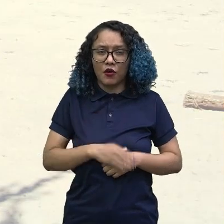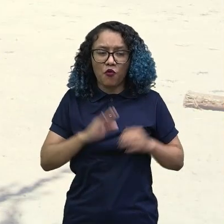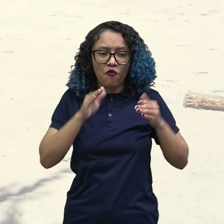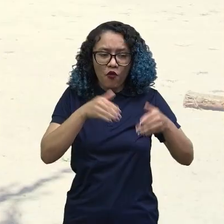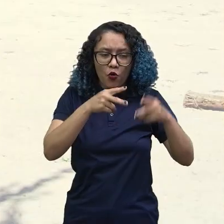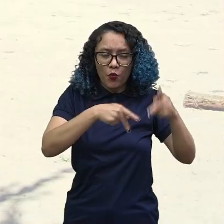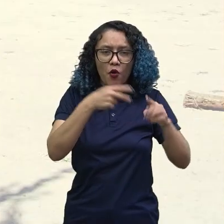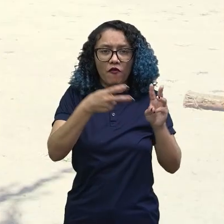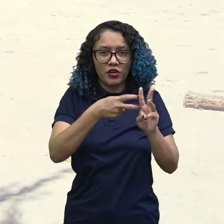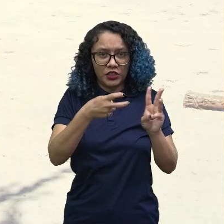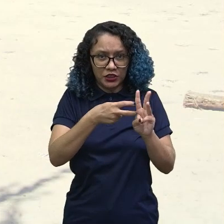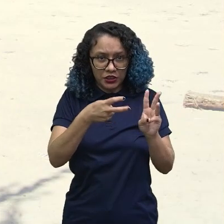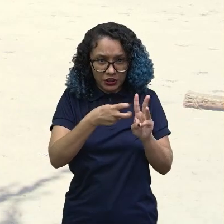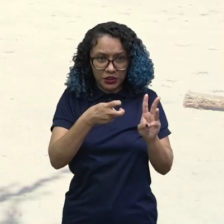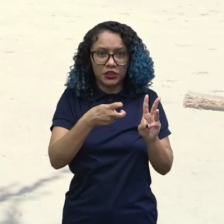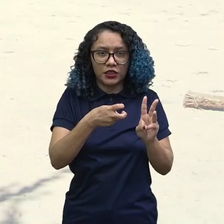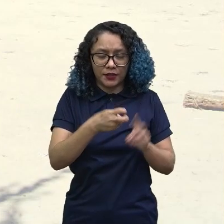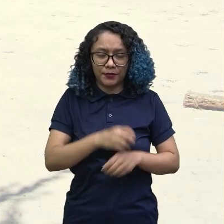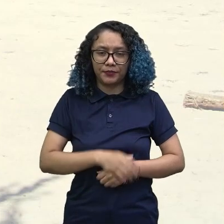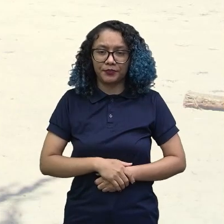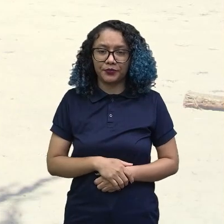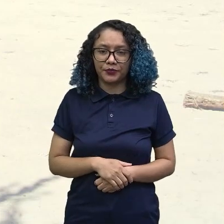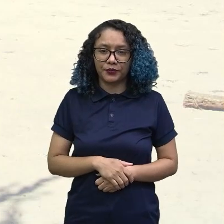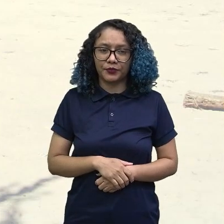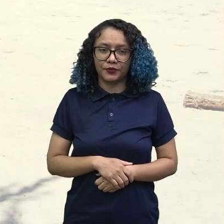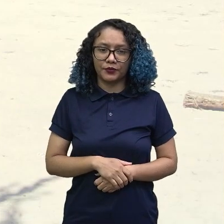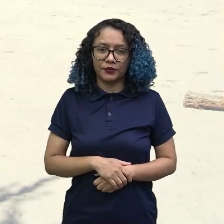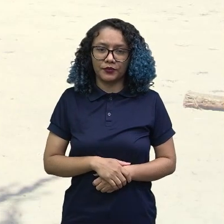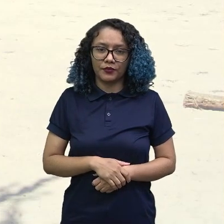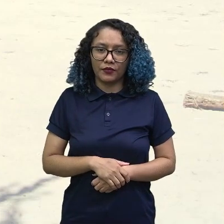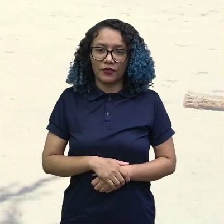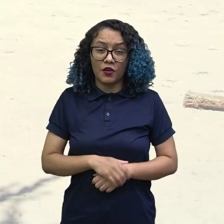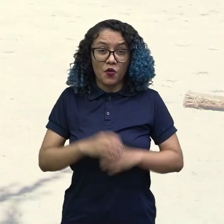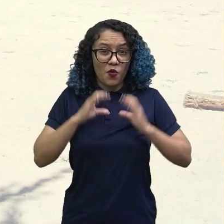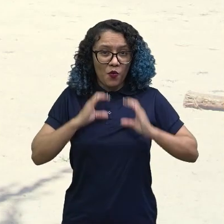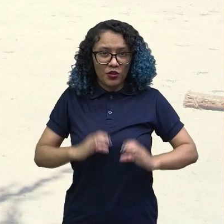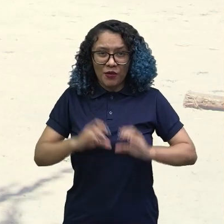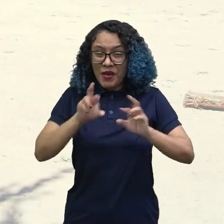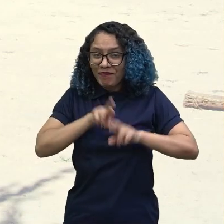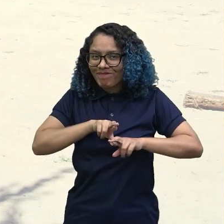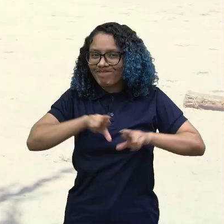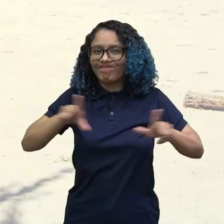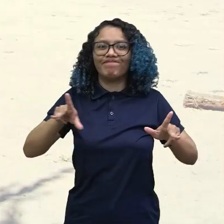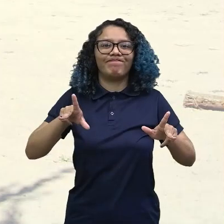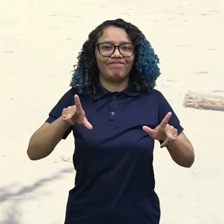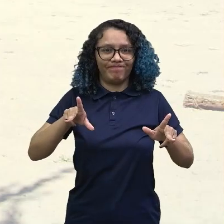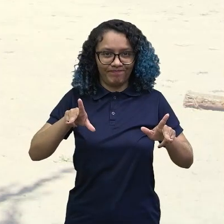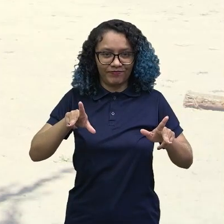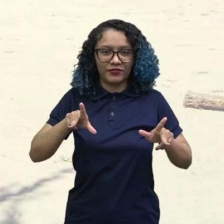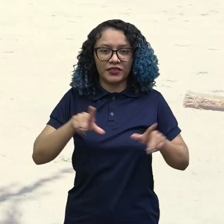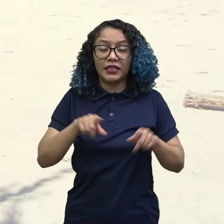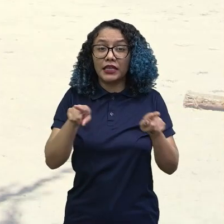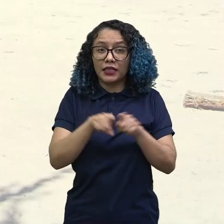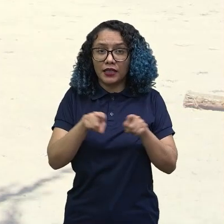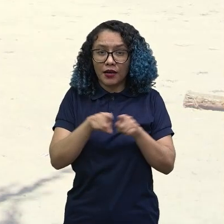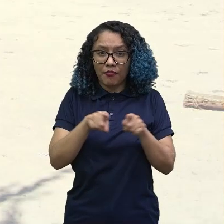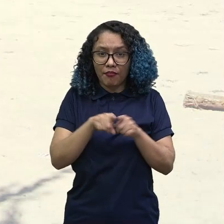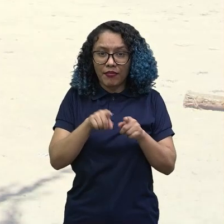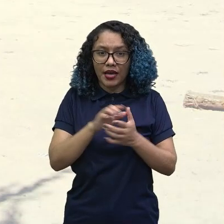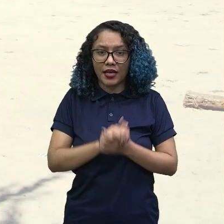originários, aos povos indígenas, um comportamento completamente diferente, e vão relegar a eles